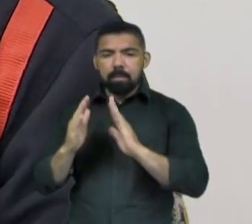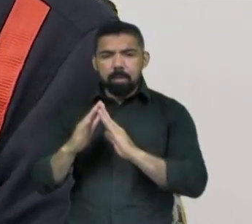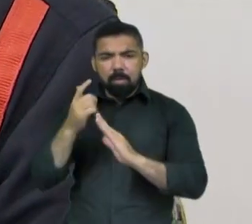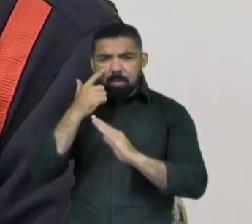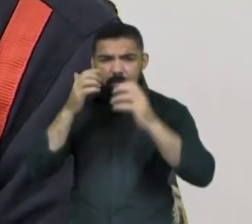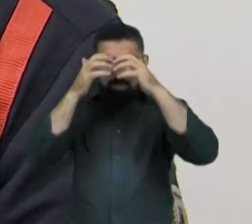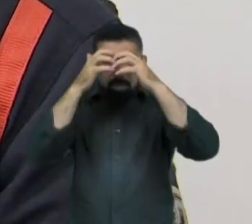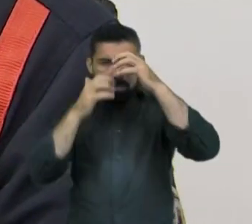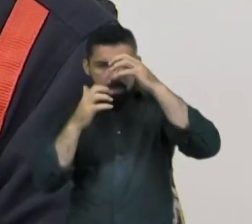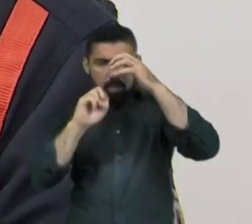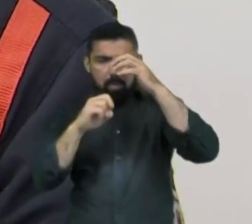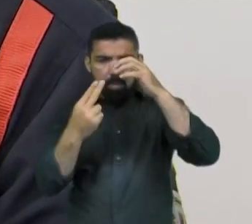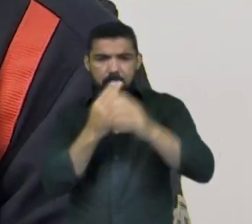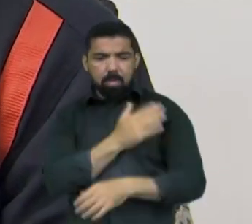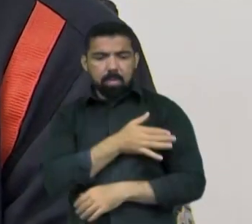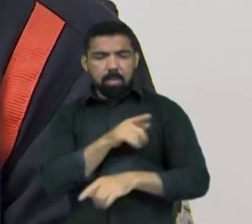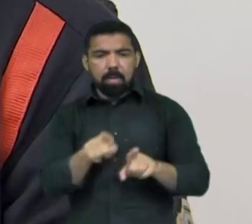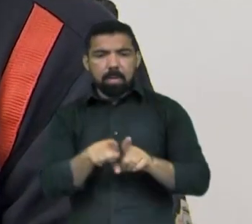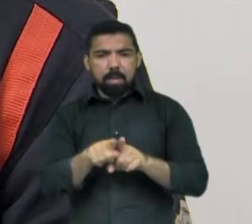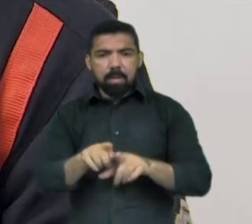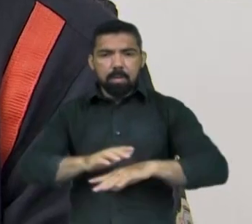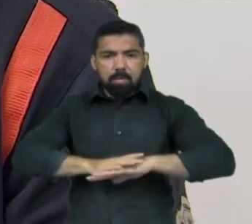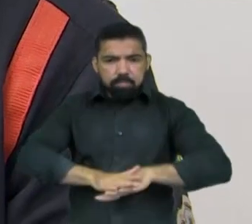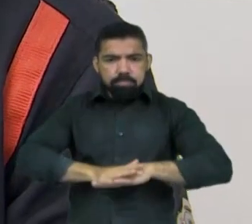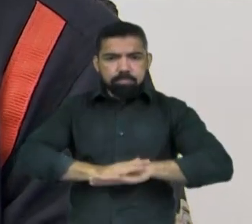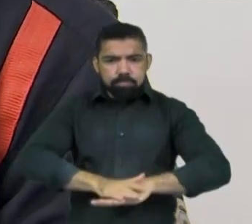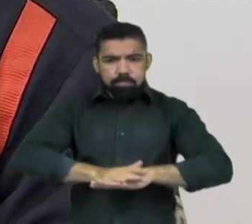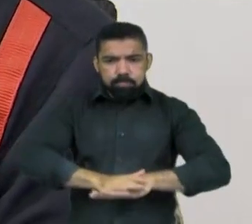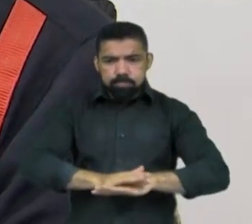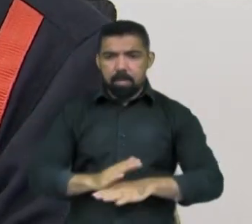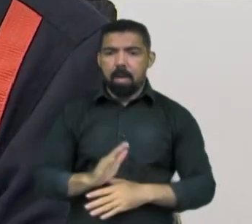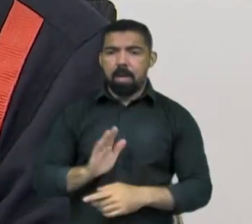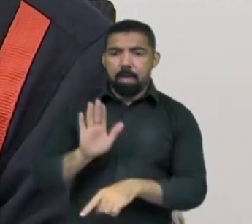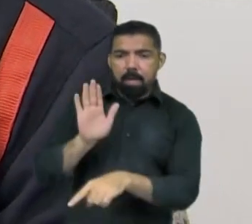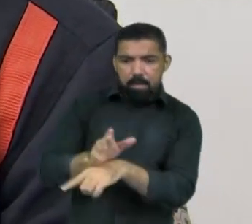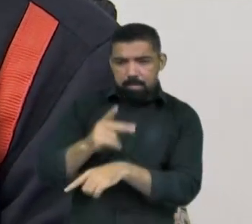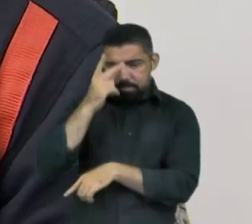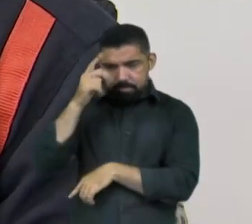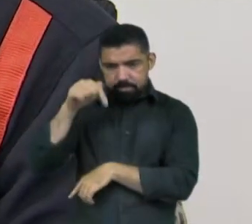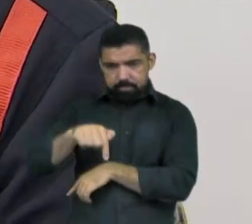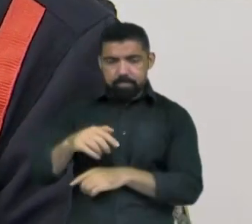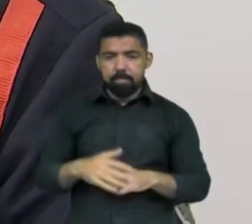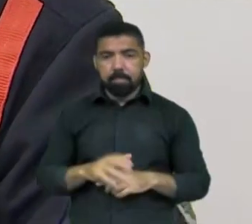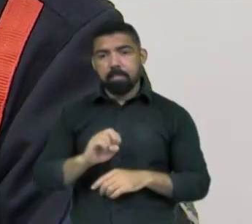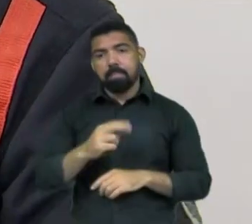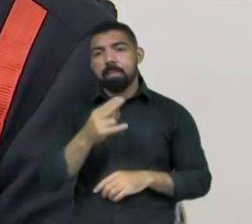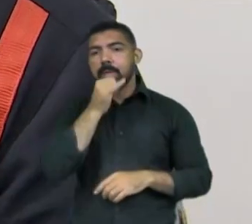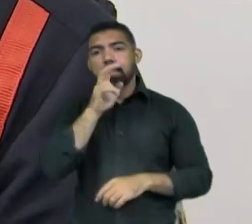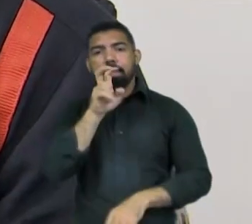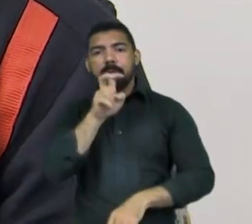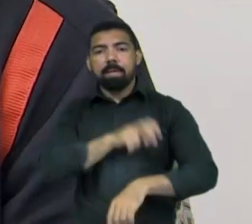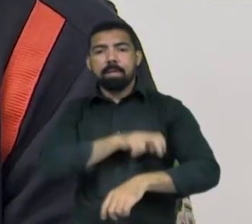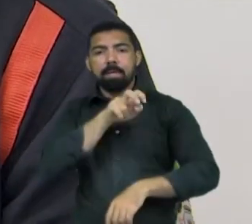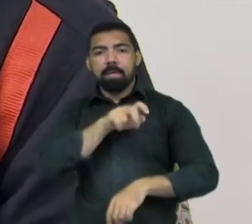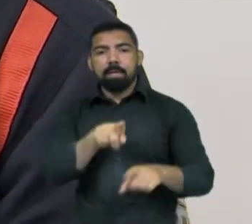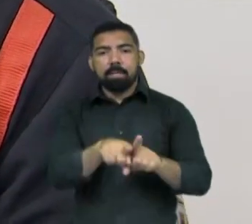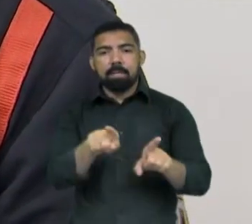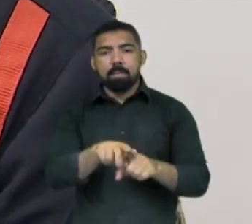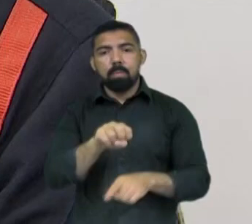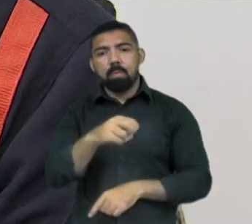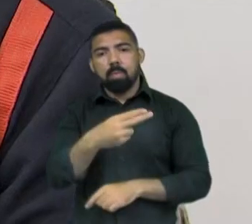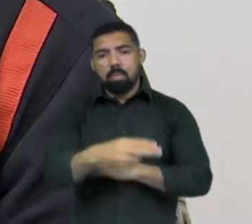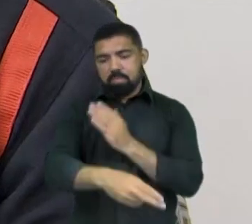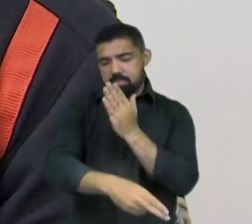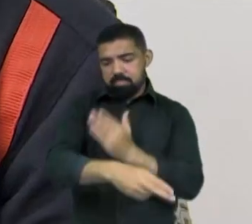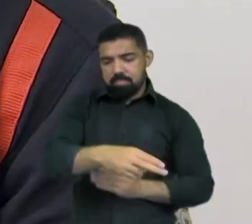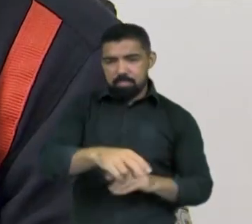uma parada, saber fazer uma reanimação cardiopulmonar, por animais peçonhentos, uma quebra de braço, uma